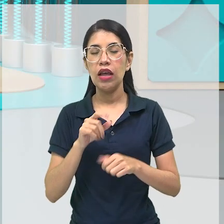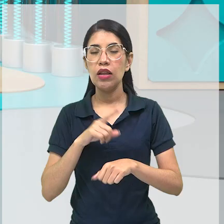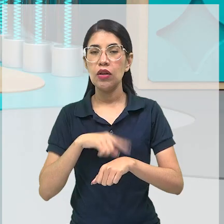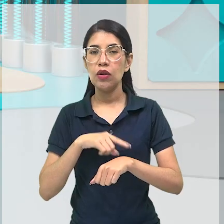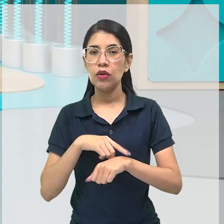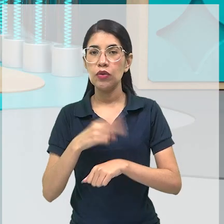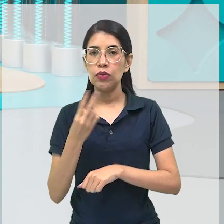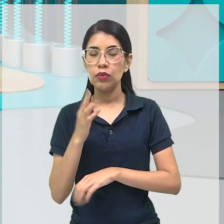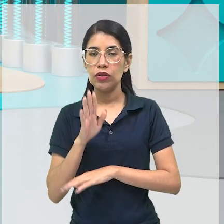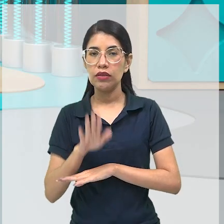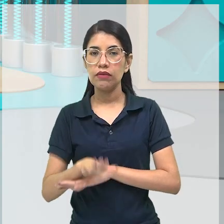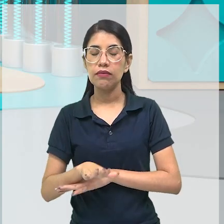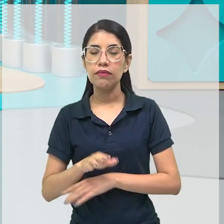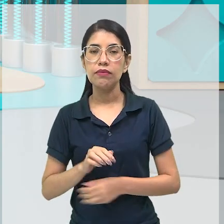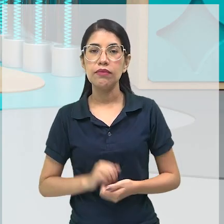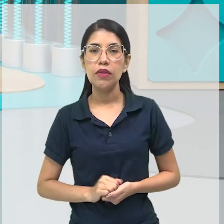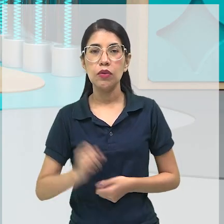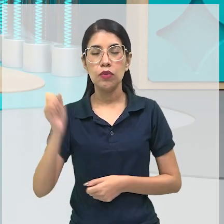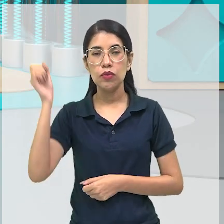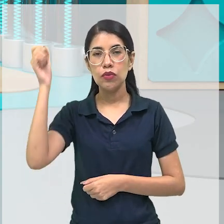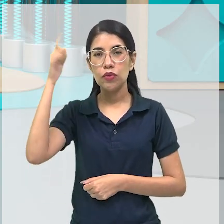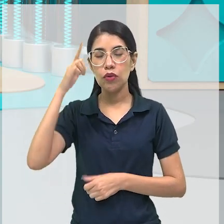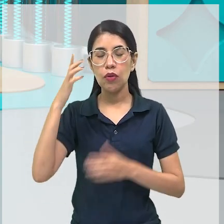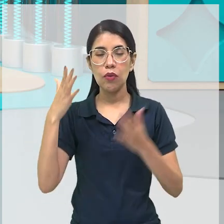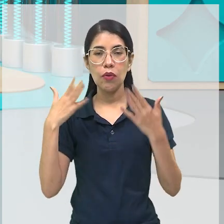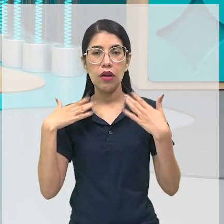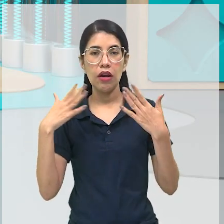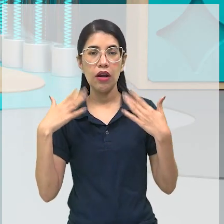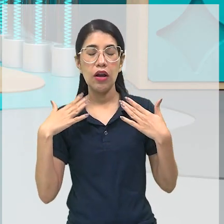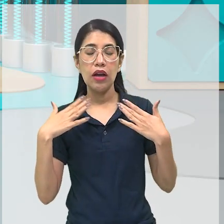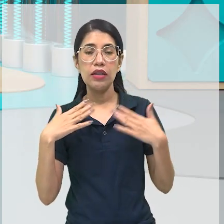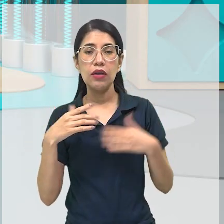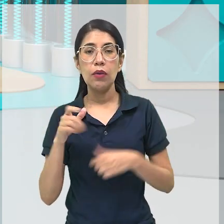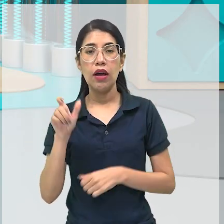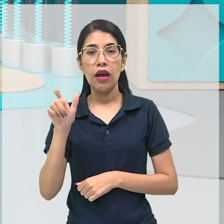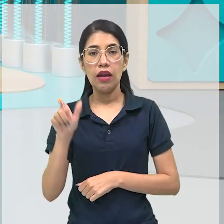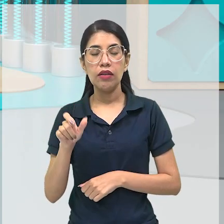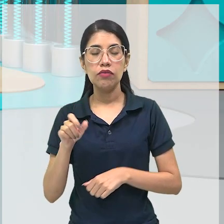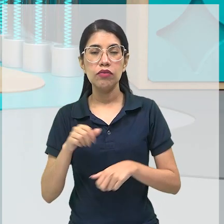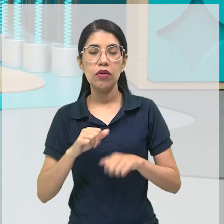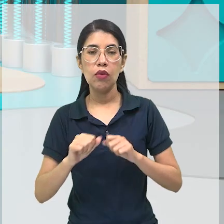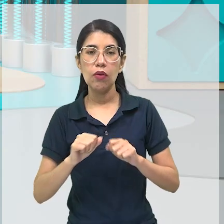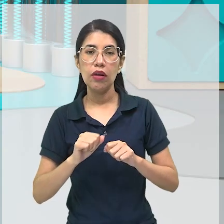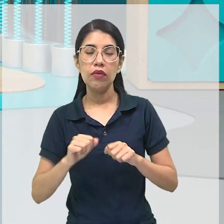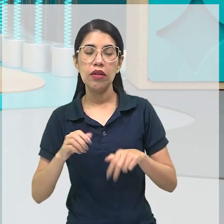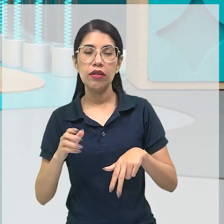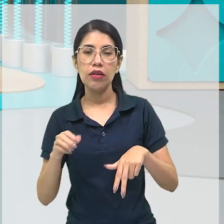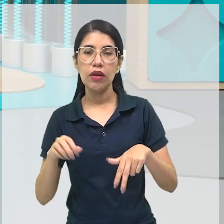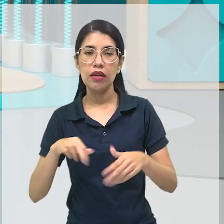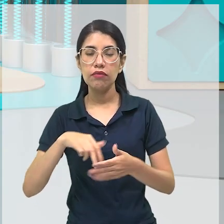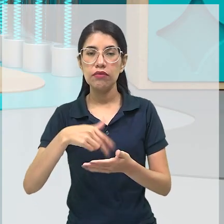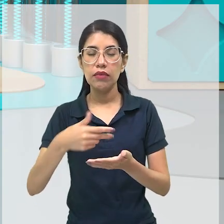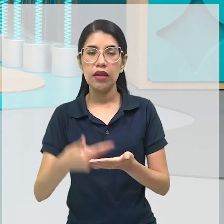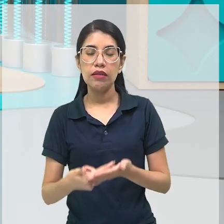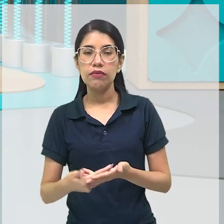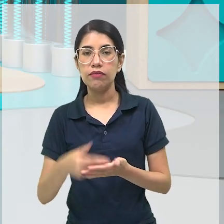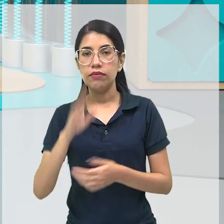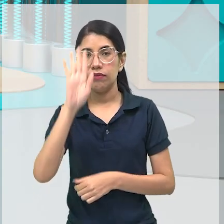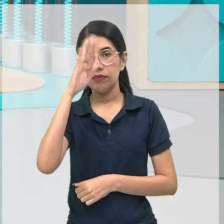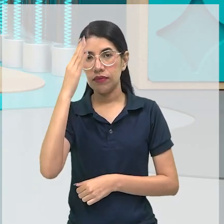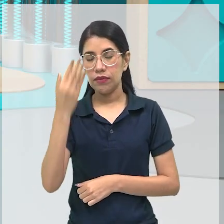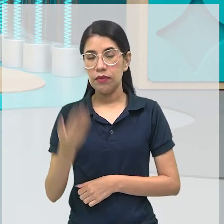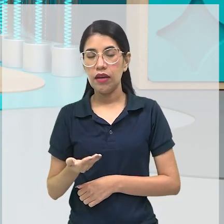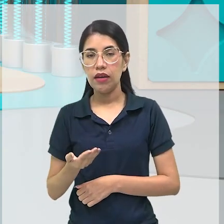no solzão, né? E aí, de repente, um dos colegas lá, cai no chão e